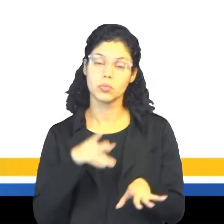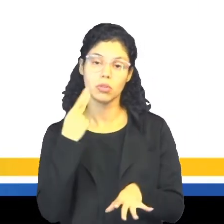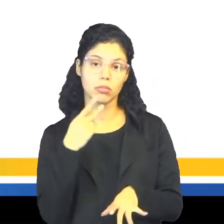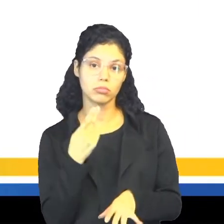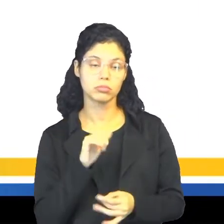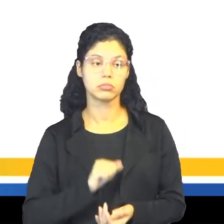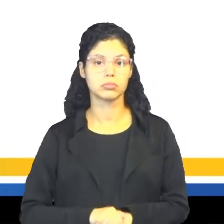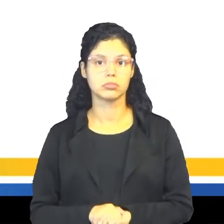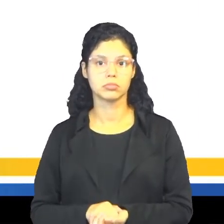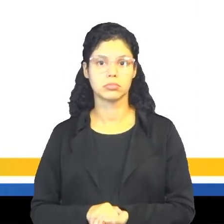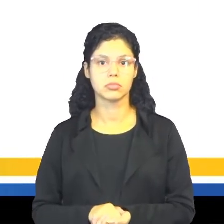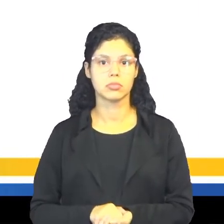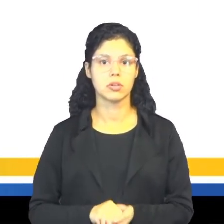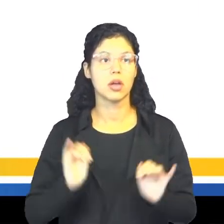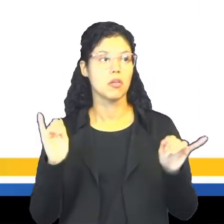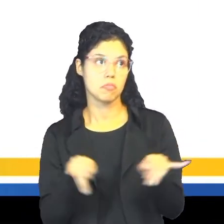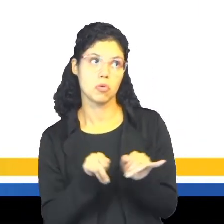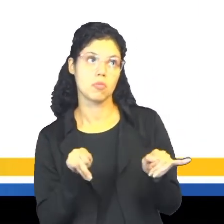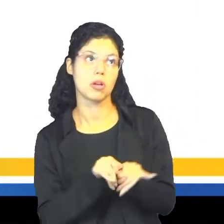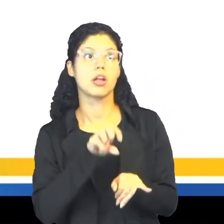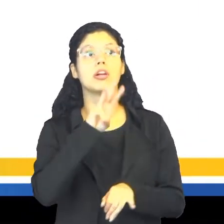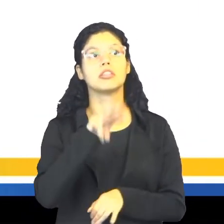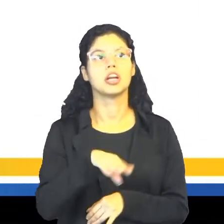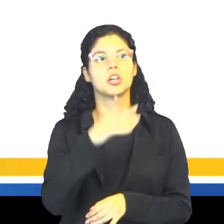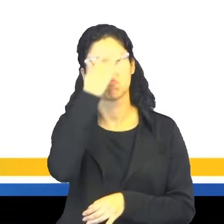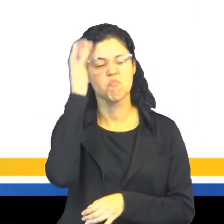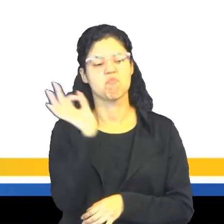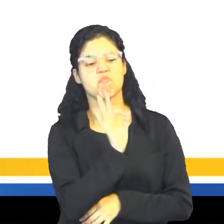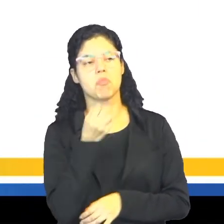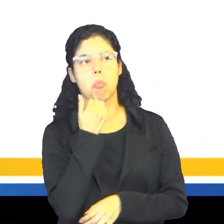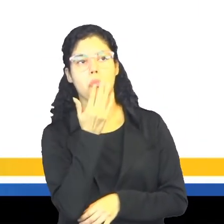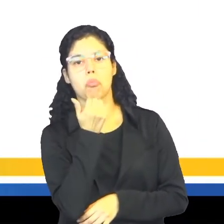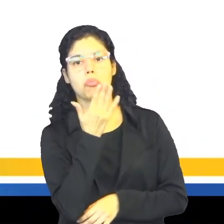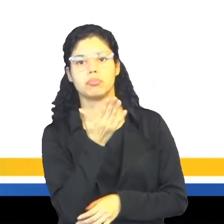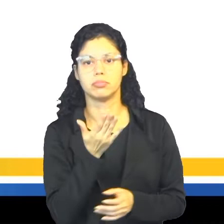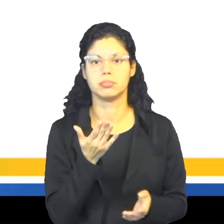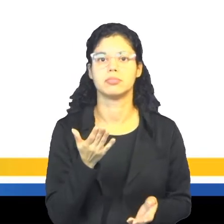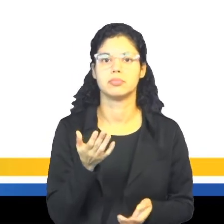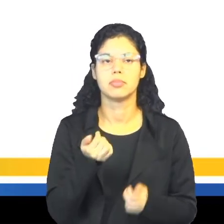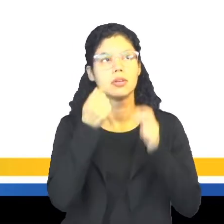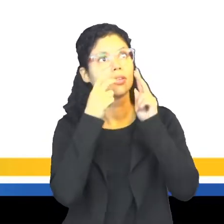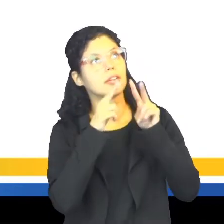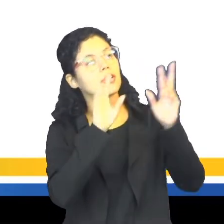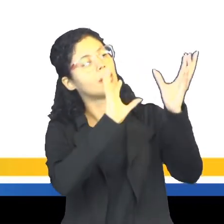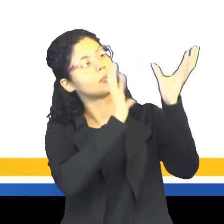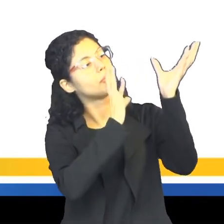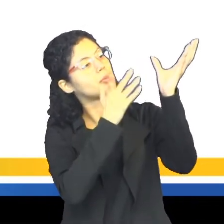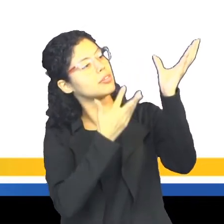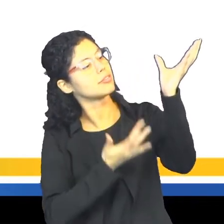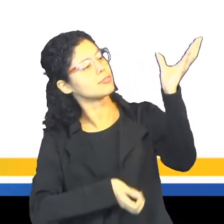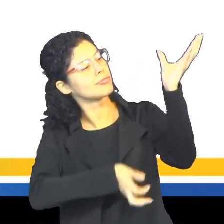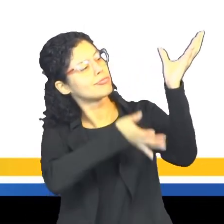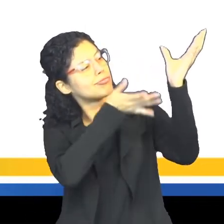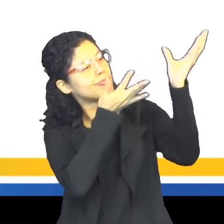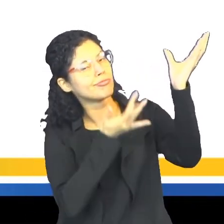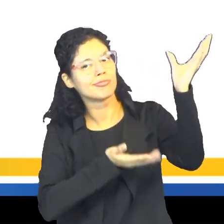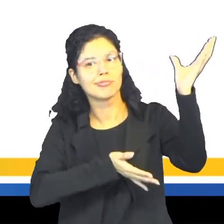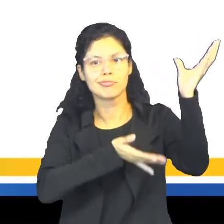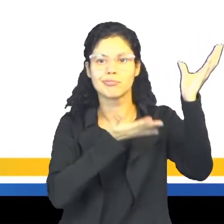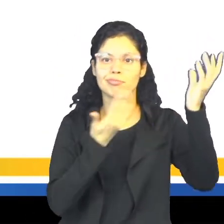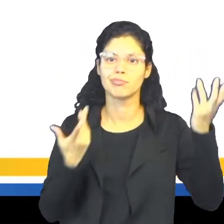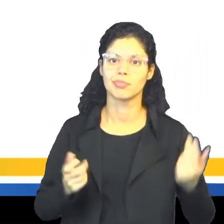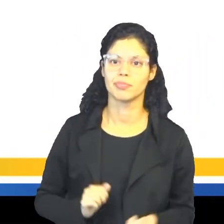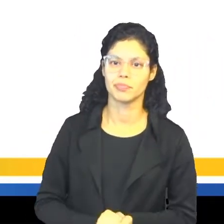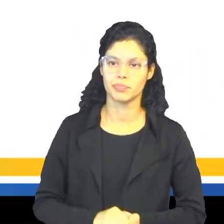quadrinho já diz ó talvez bobo seja quem não liga e eles ficam lá admirando o IP se você for